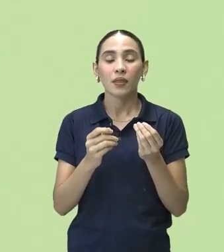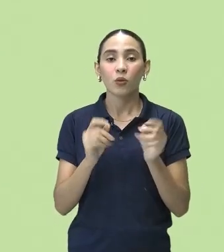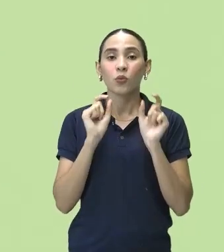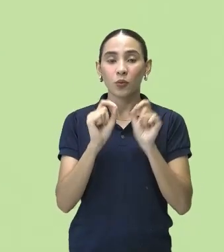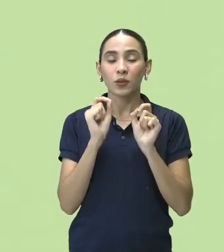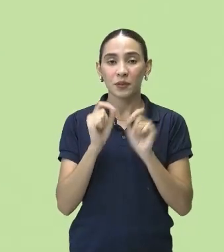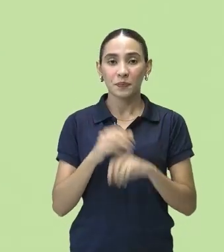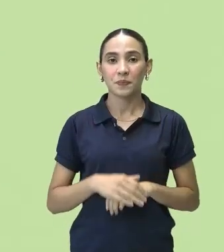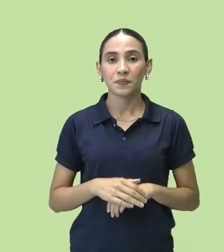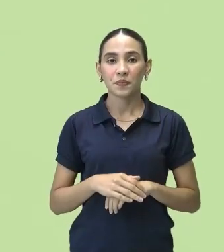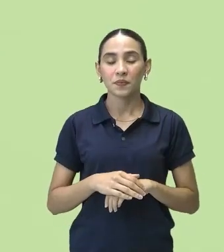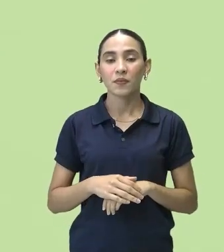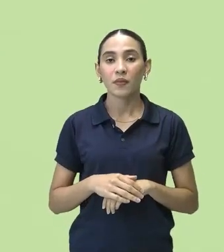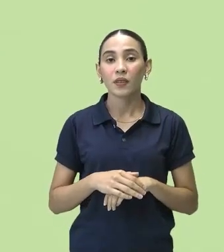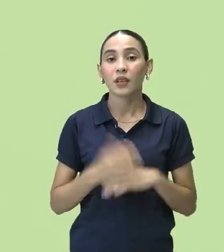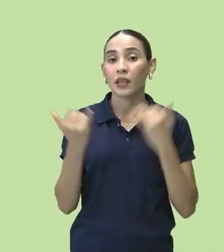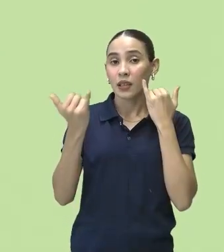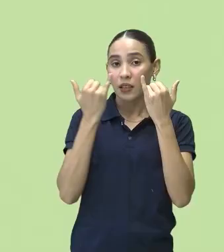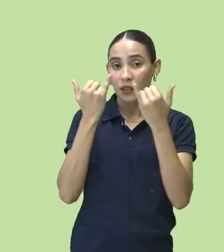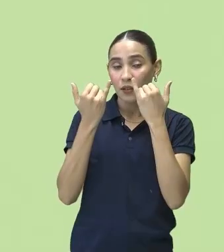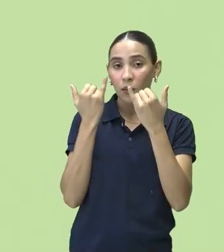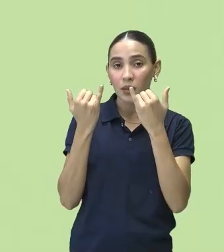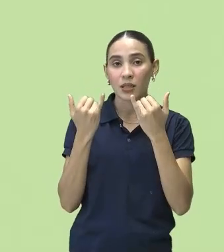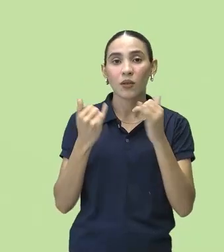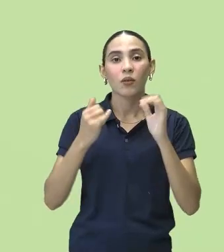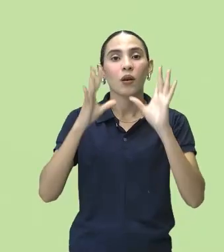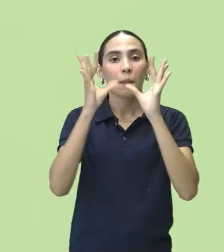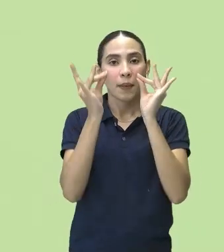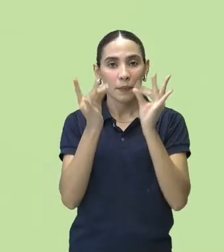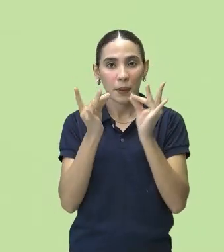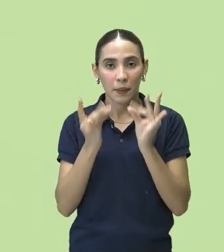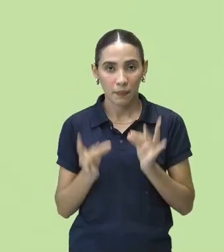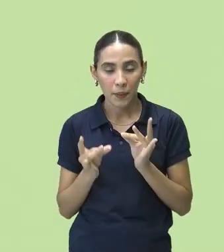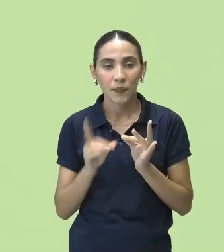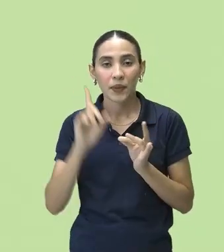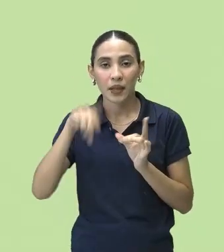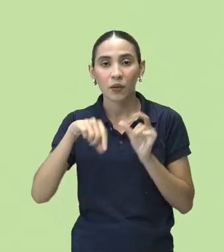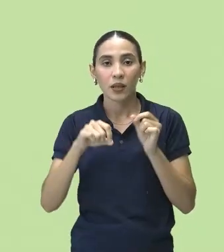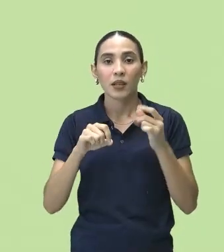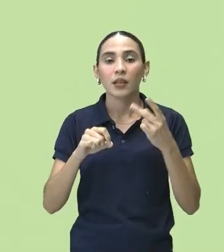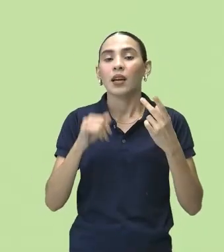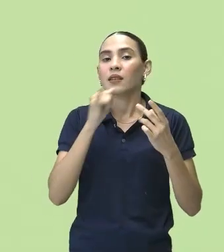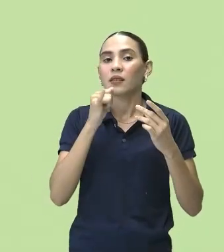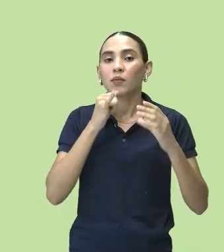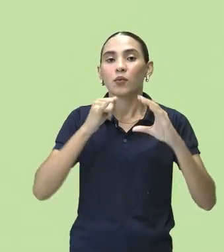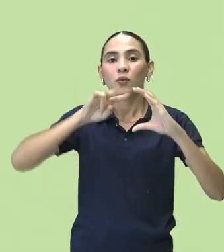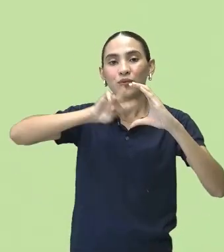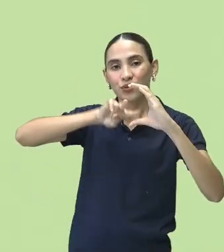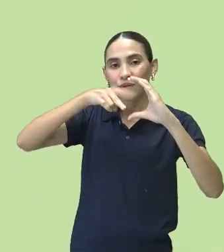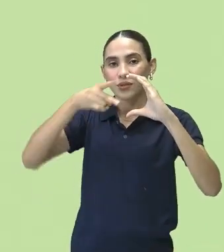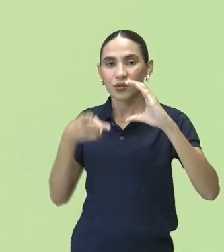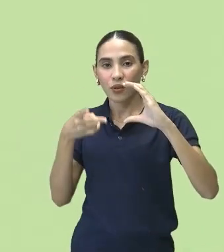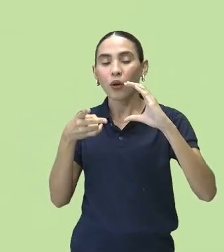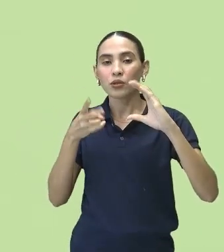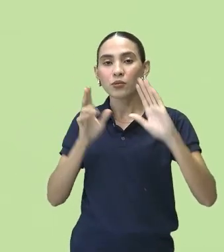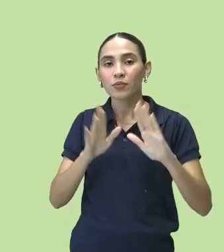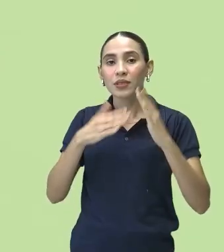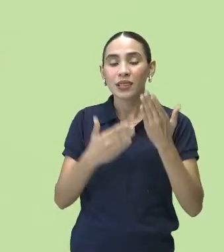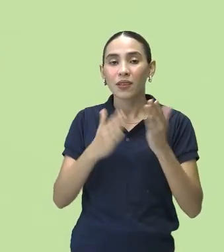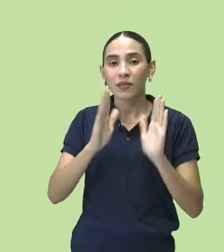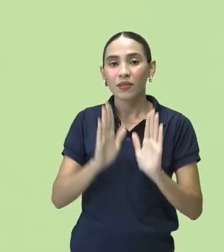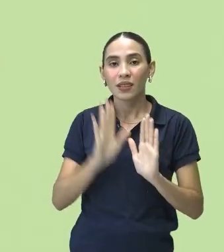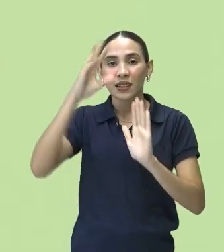bases, vão nos dar a informação decodificada, que é o genótipo. Aí nós